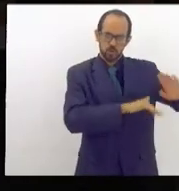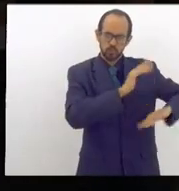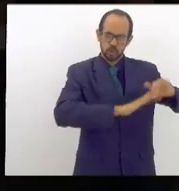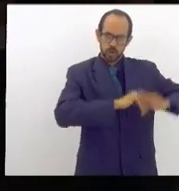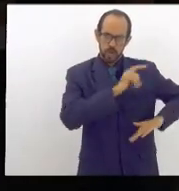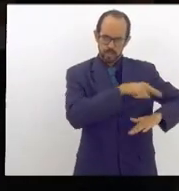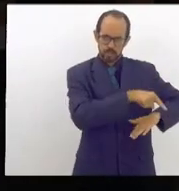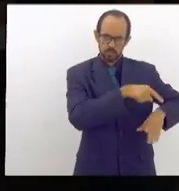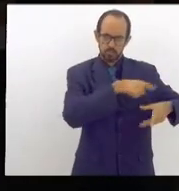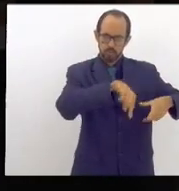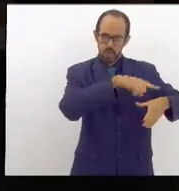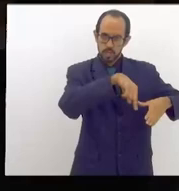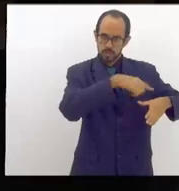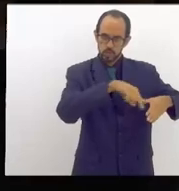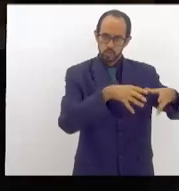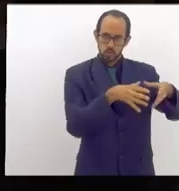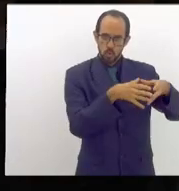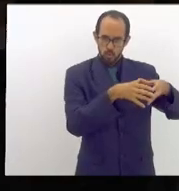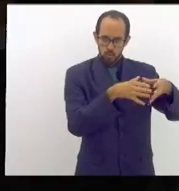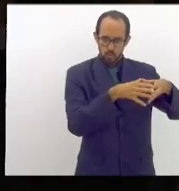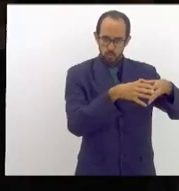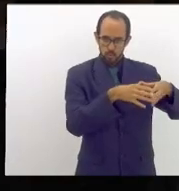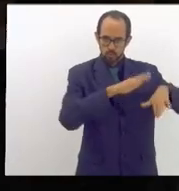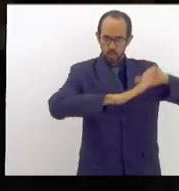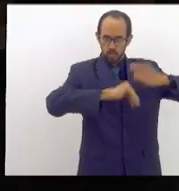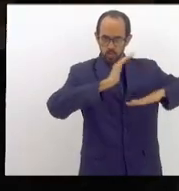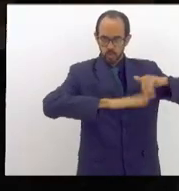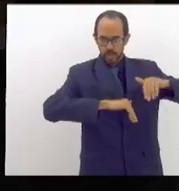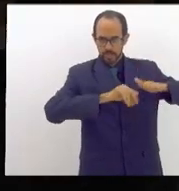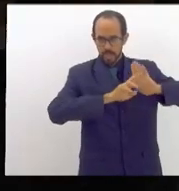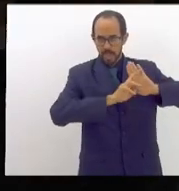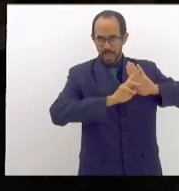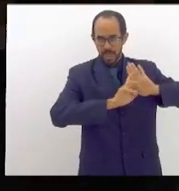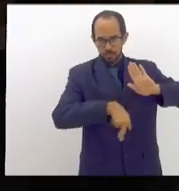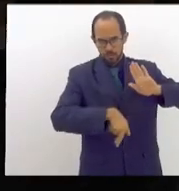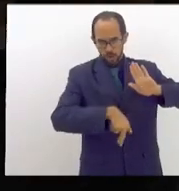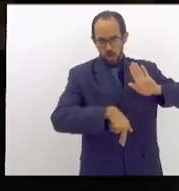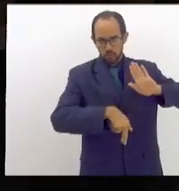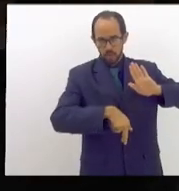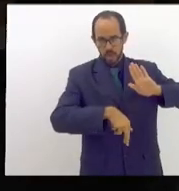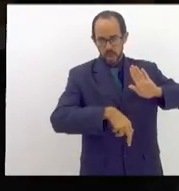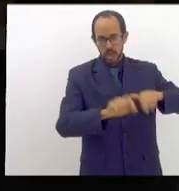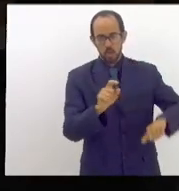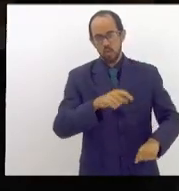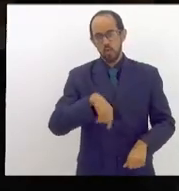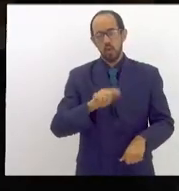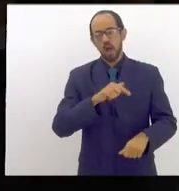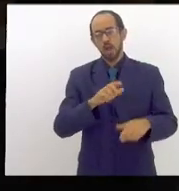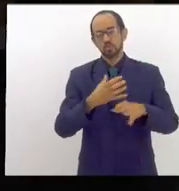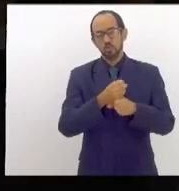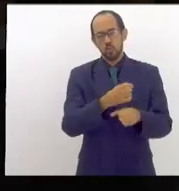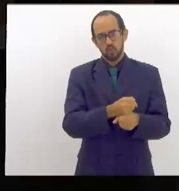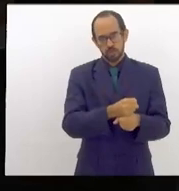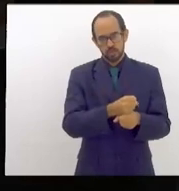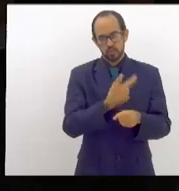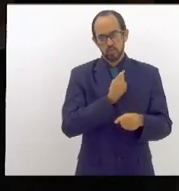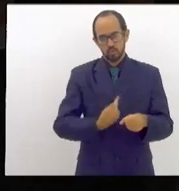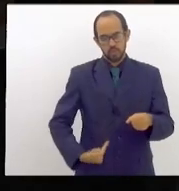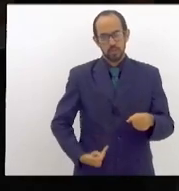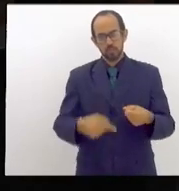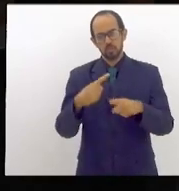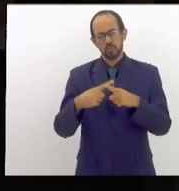esse corpo instrutivo do TSE reprova as contas do governo porque eles têm análise